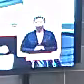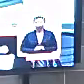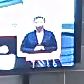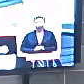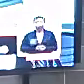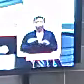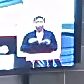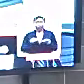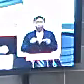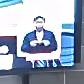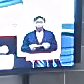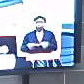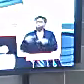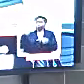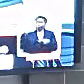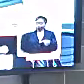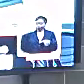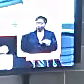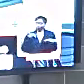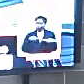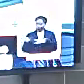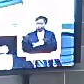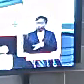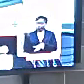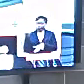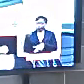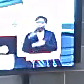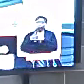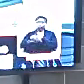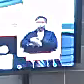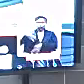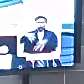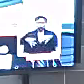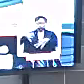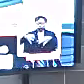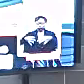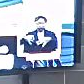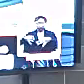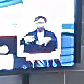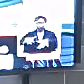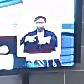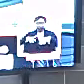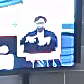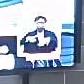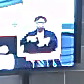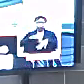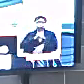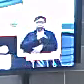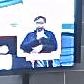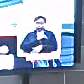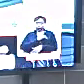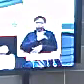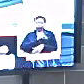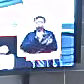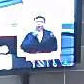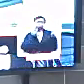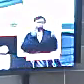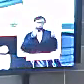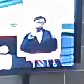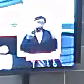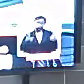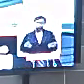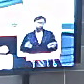passada eu estive na Tribuna Livre em Divinópolis falando justamente sobre esse mesmo assunto transporte